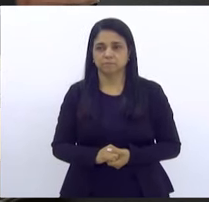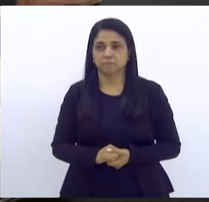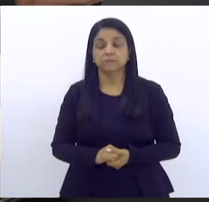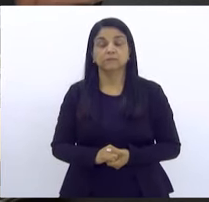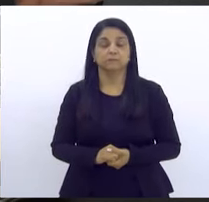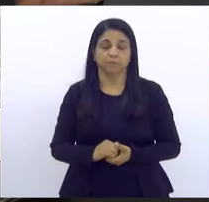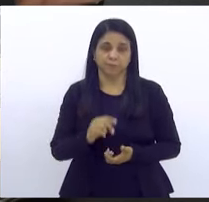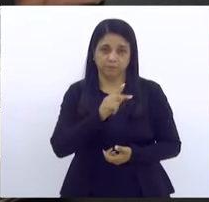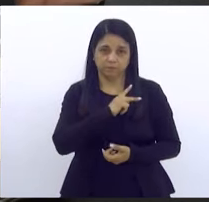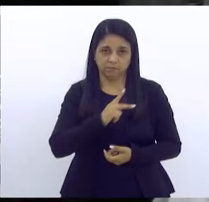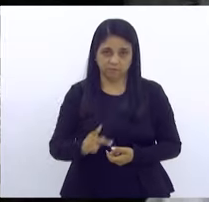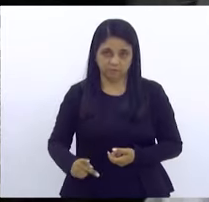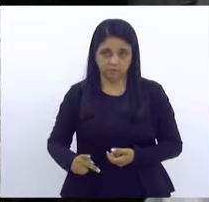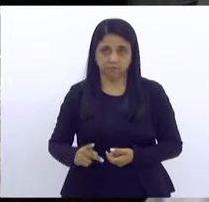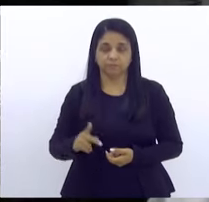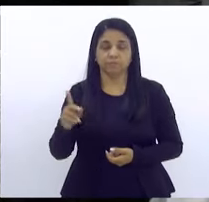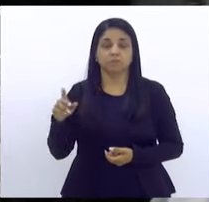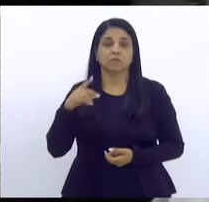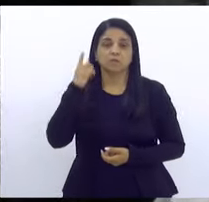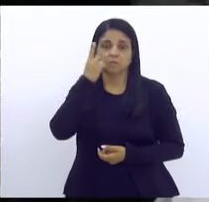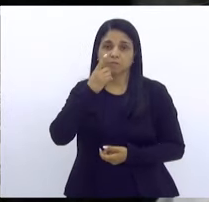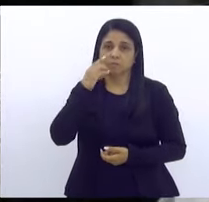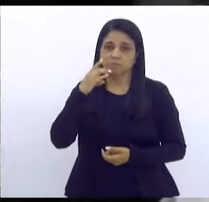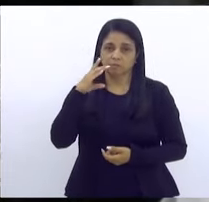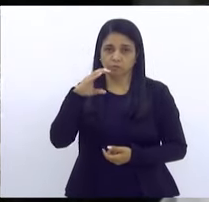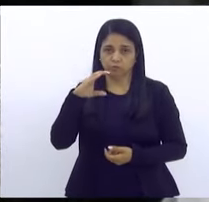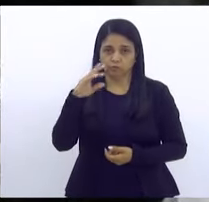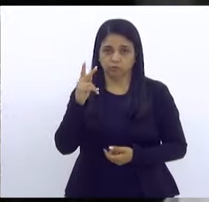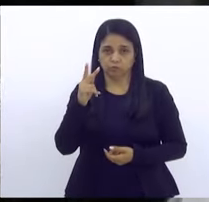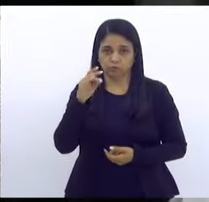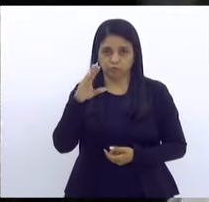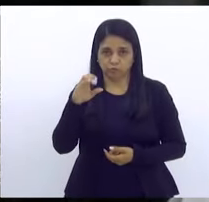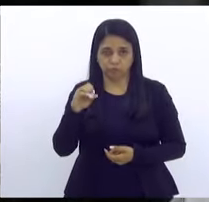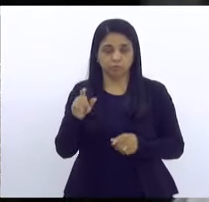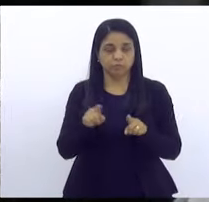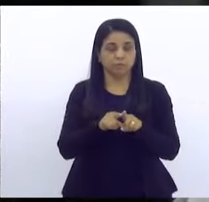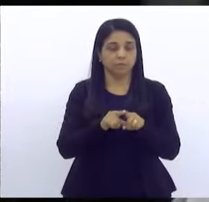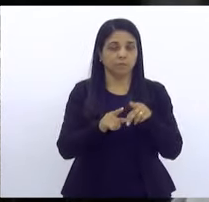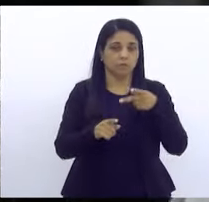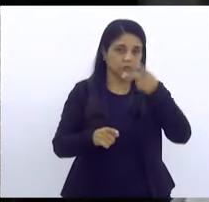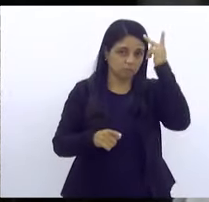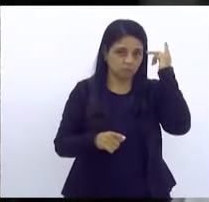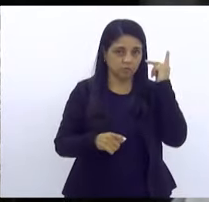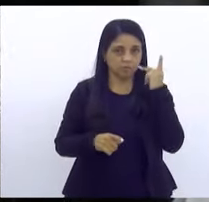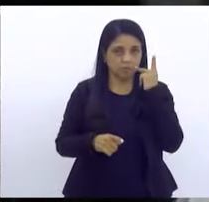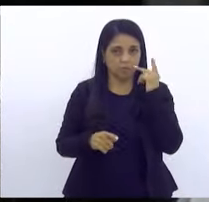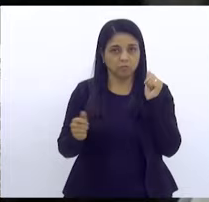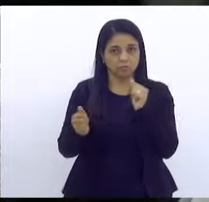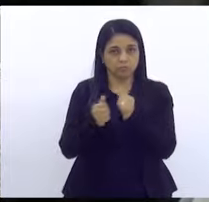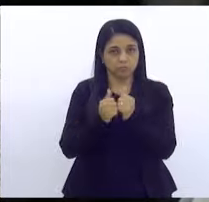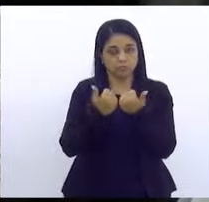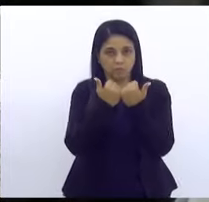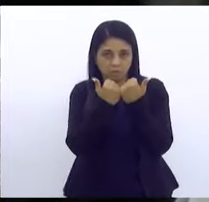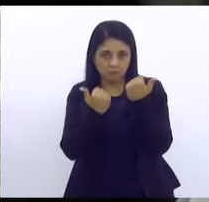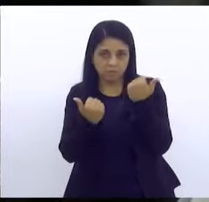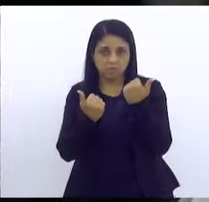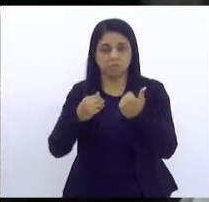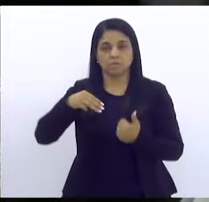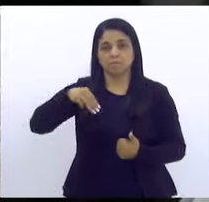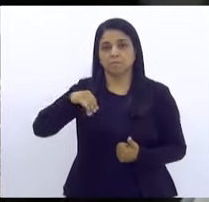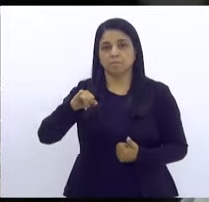Senhora presidente, o deputado Chico Machado, o deputado Luiz Paulo, junto com a nossa assessora querida Milena,